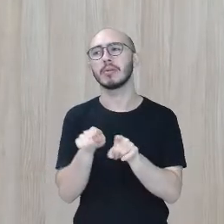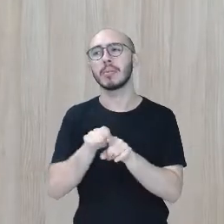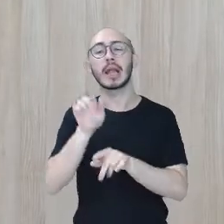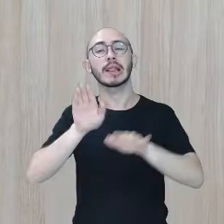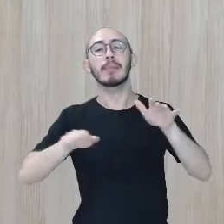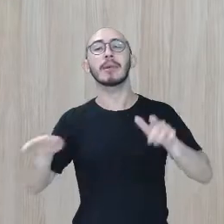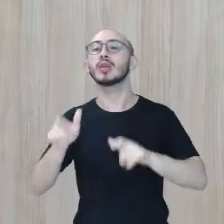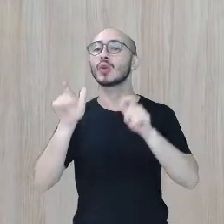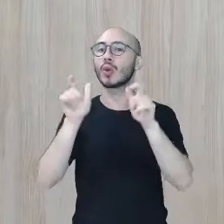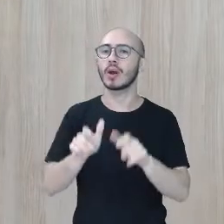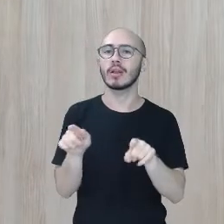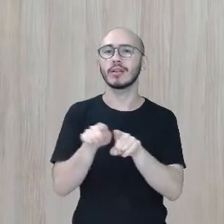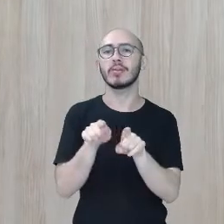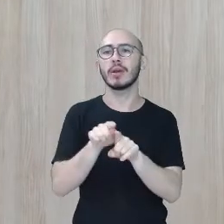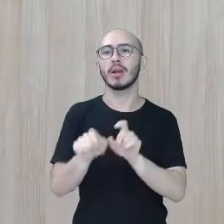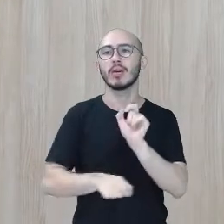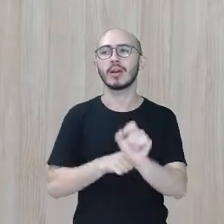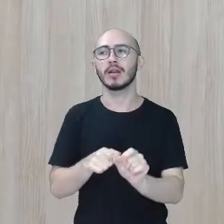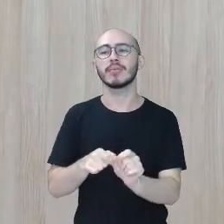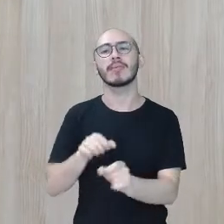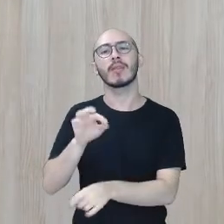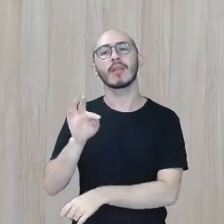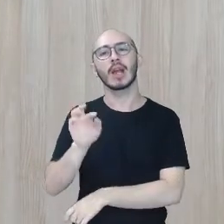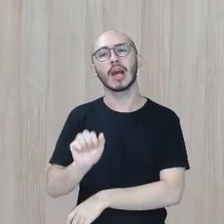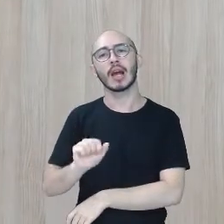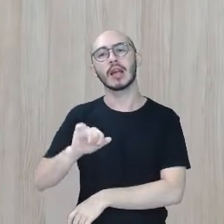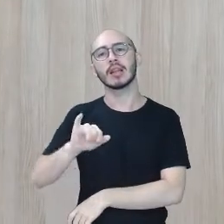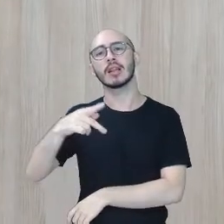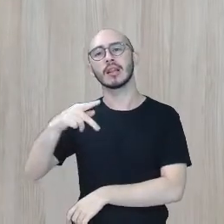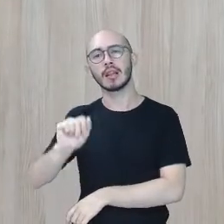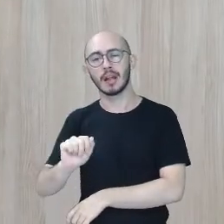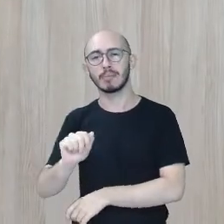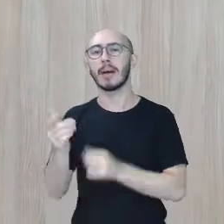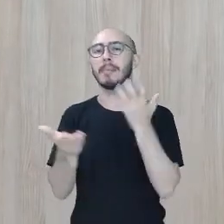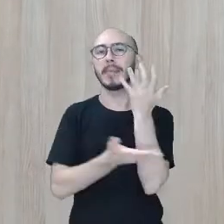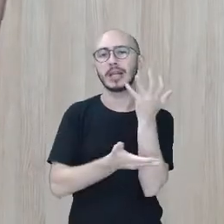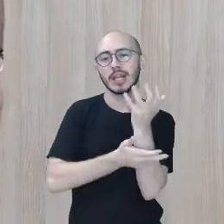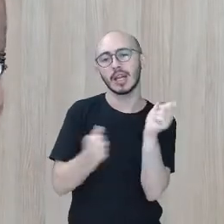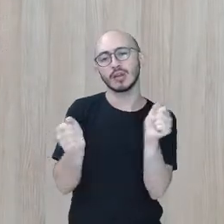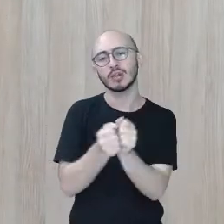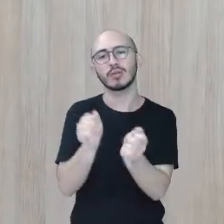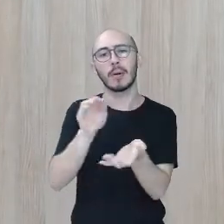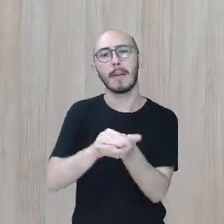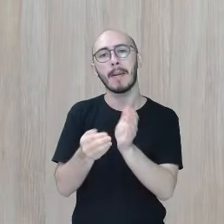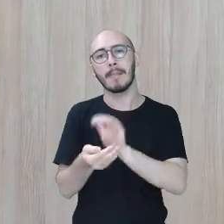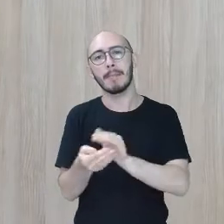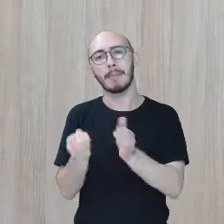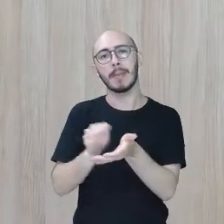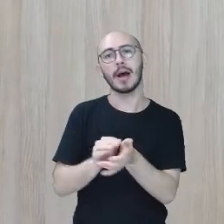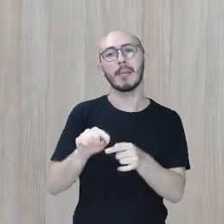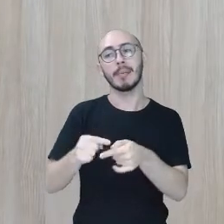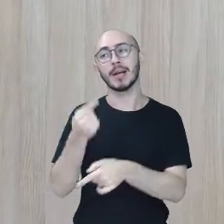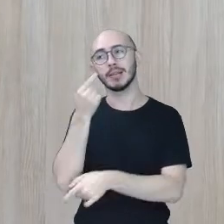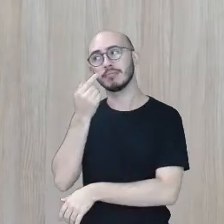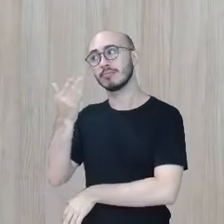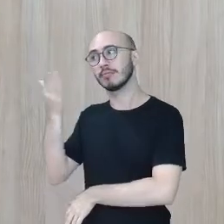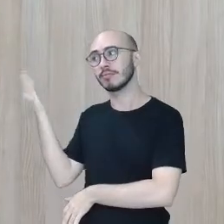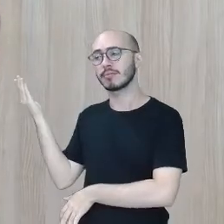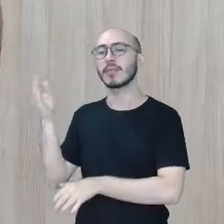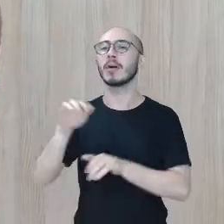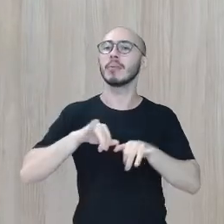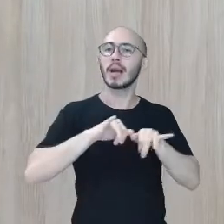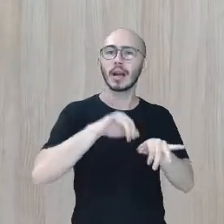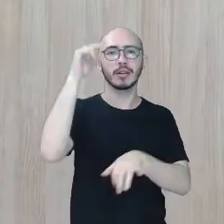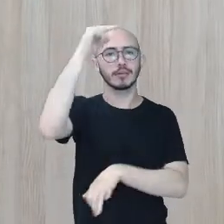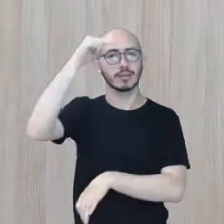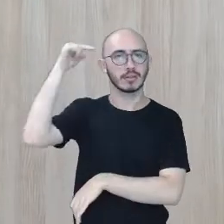do espaço, né? De taipa, né? Que é aquela madeira, né? Coberta, né? Com barro. Então, mas aqui, o mercado público de São José,